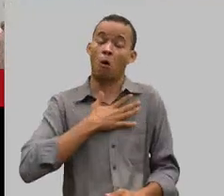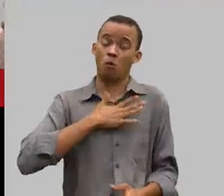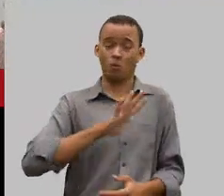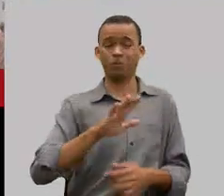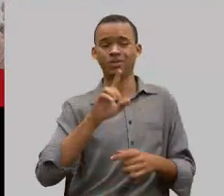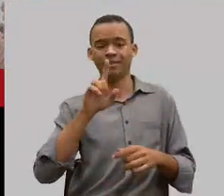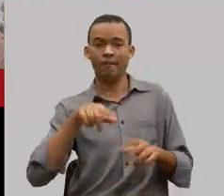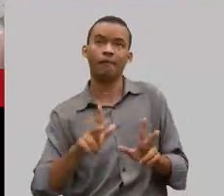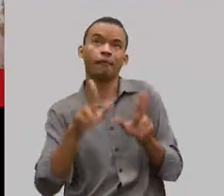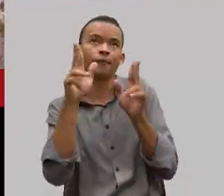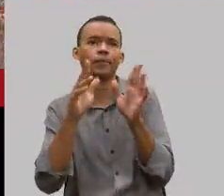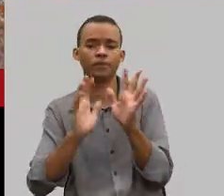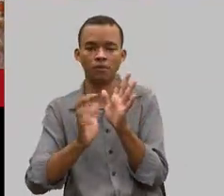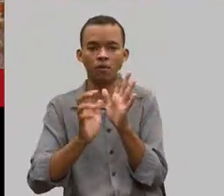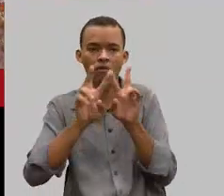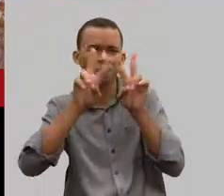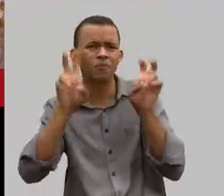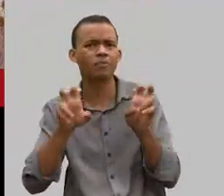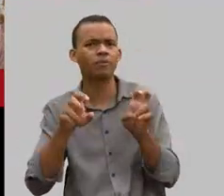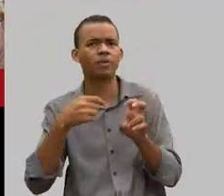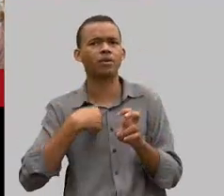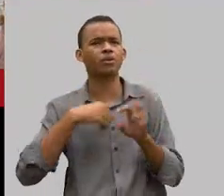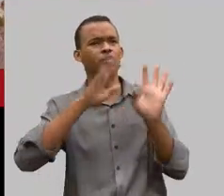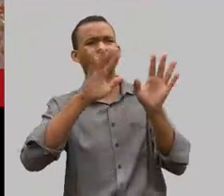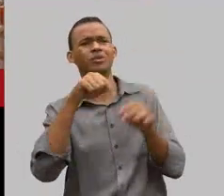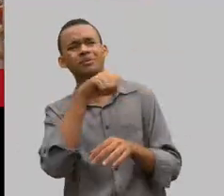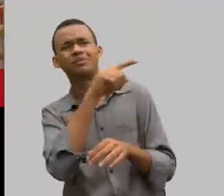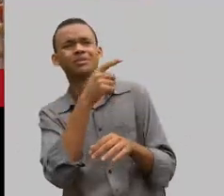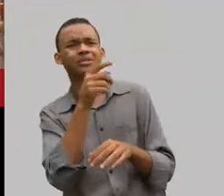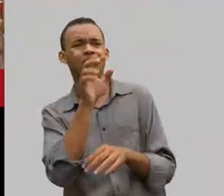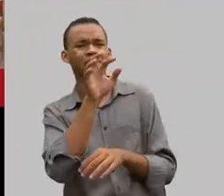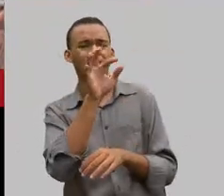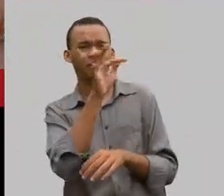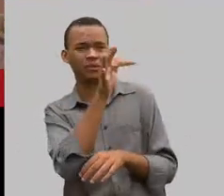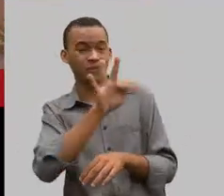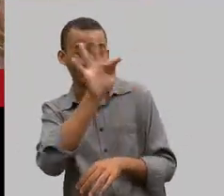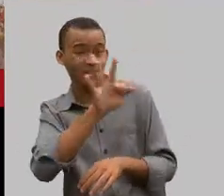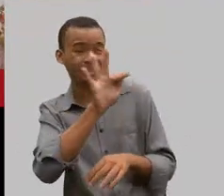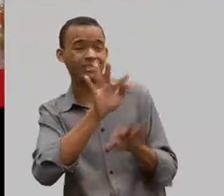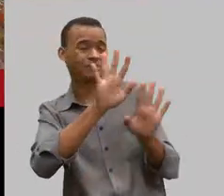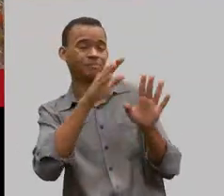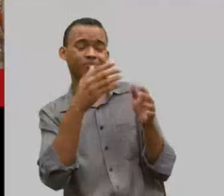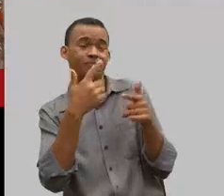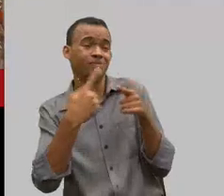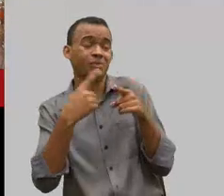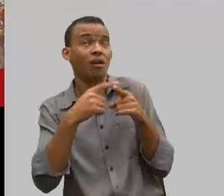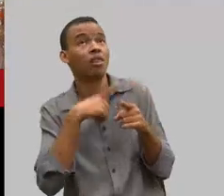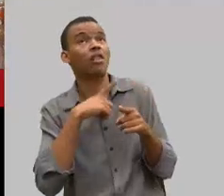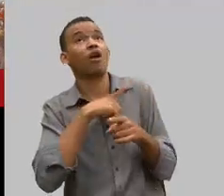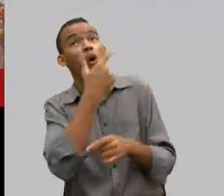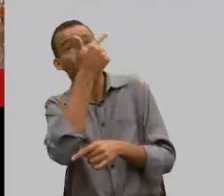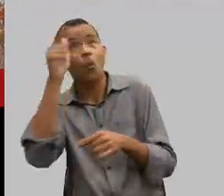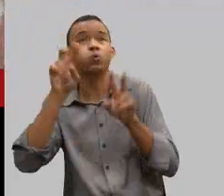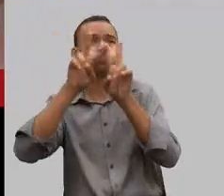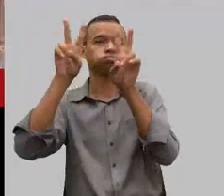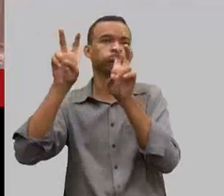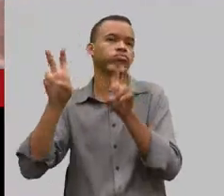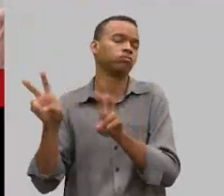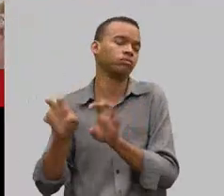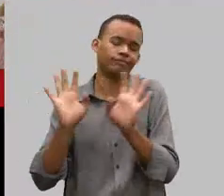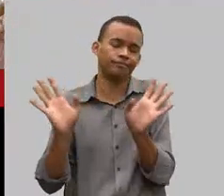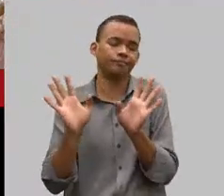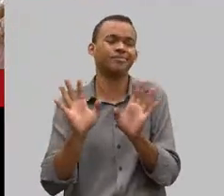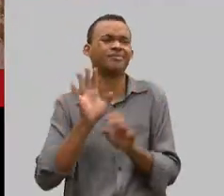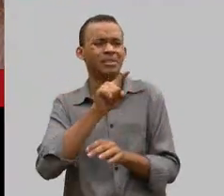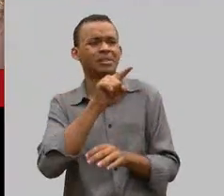recorte partidário eu até deixei passar o recorte das universidades federais do Gustavo ladares que eu tinha coisas mais importantes para tratar não é e